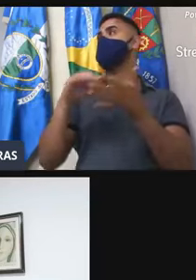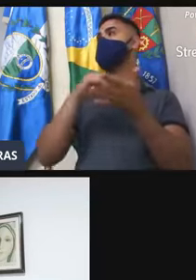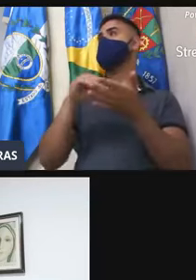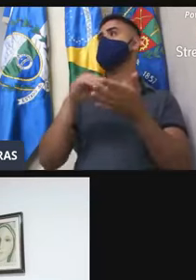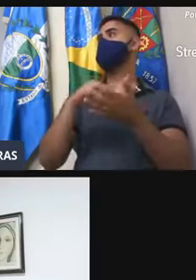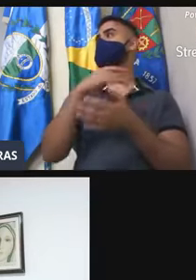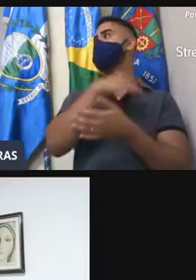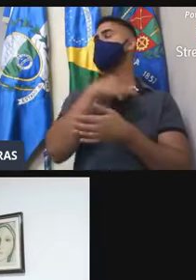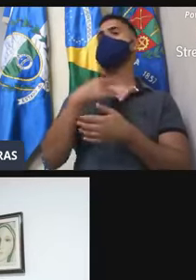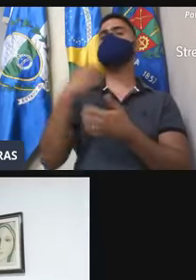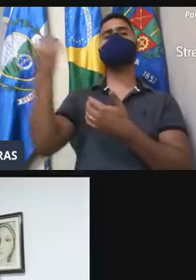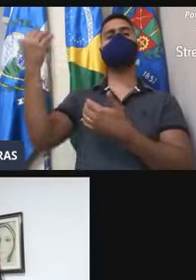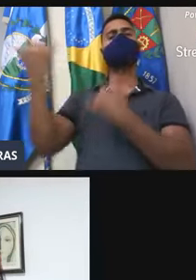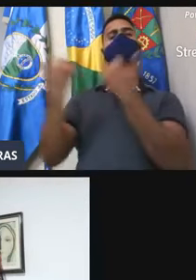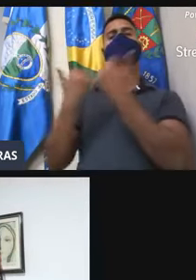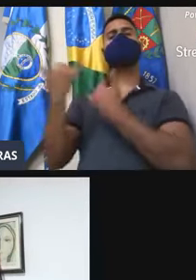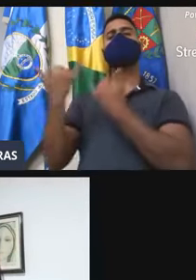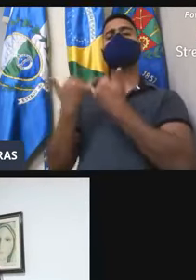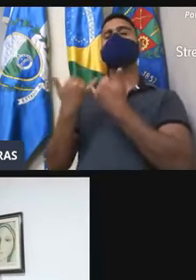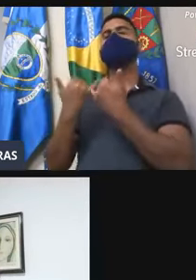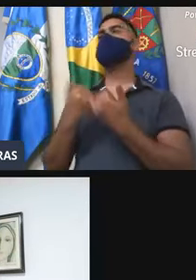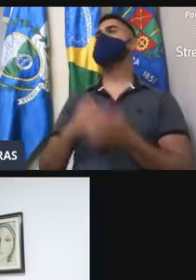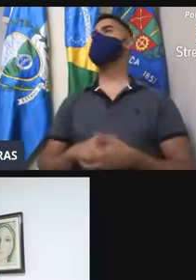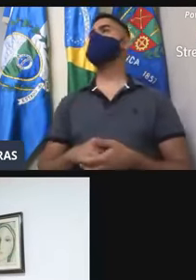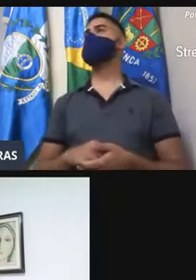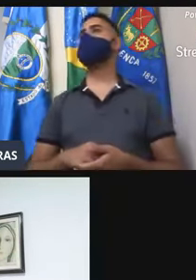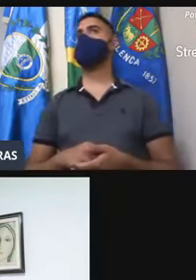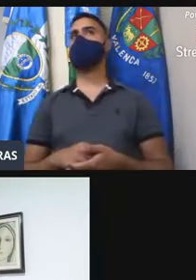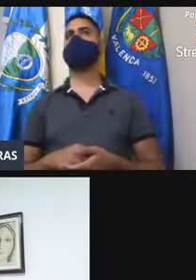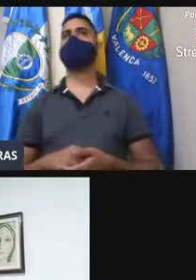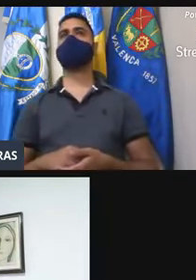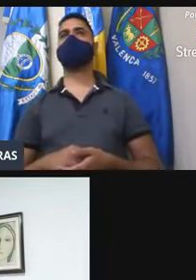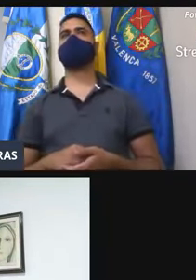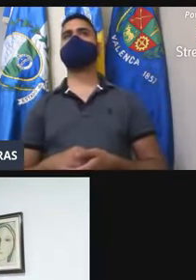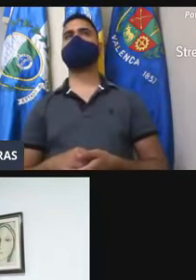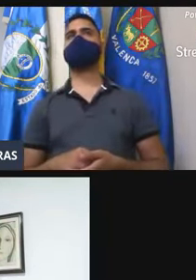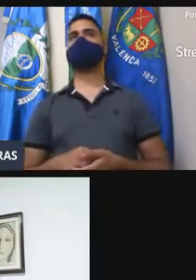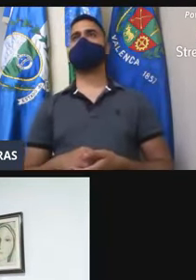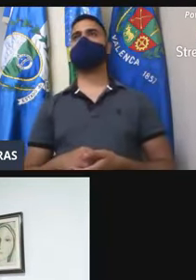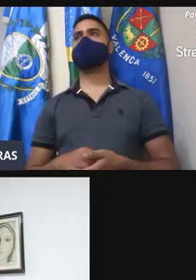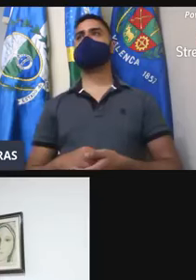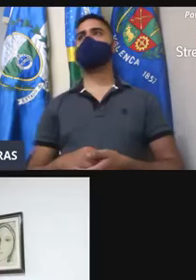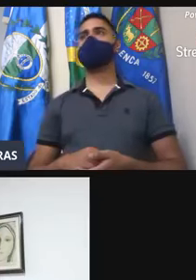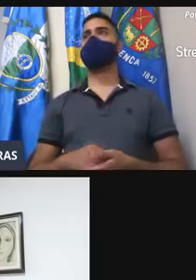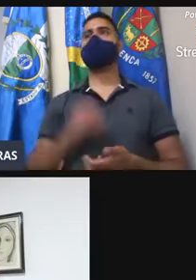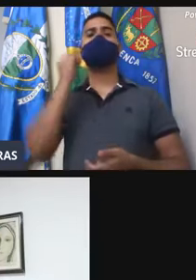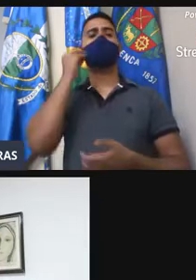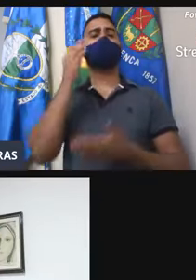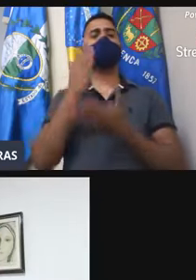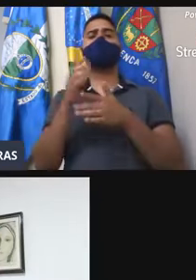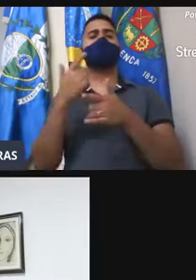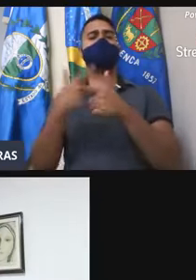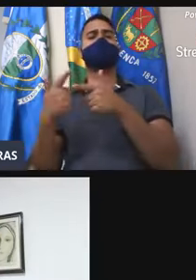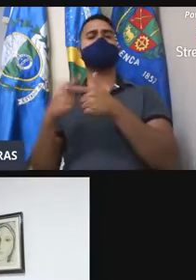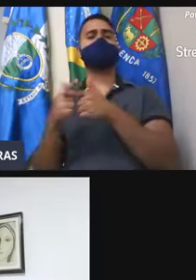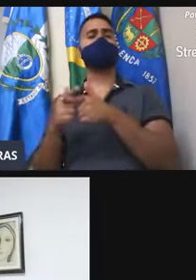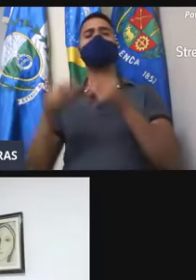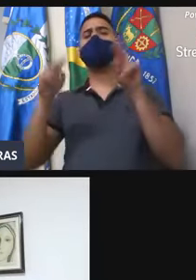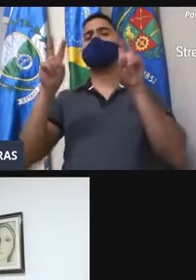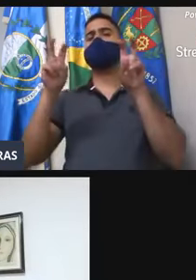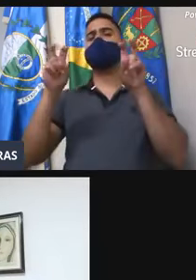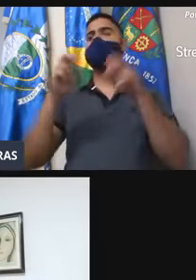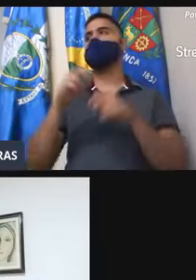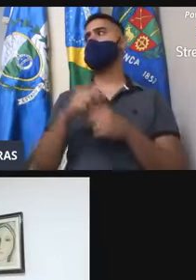que pudesse nos informar, trazer essa para poder resolver essa situação que Vossa Excelência está levantando